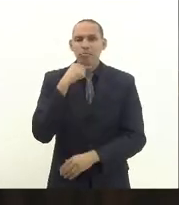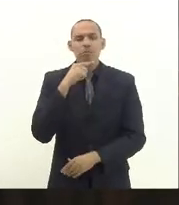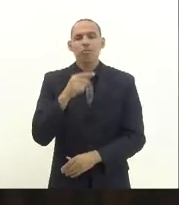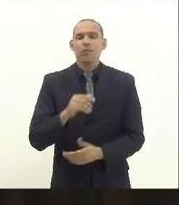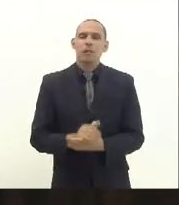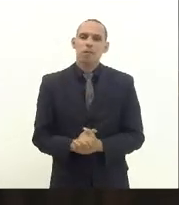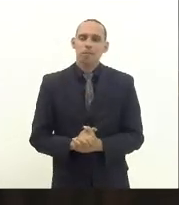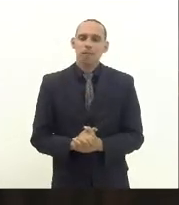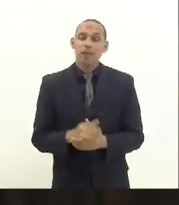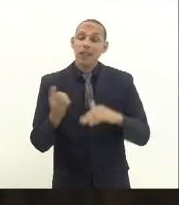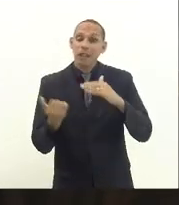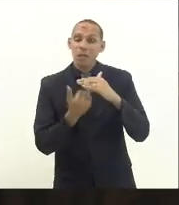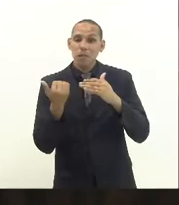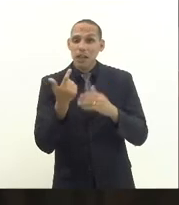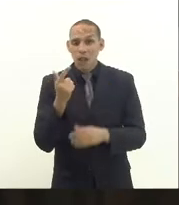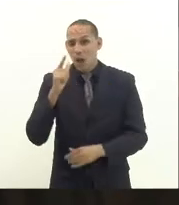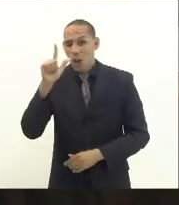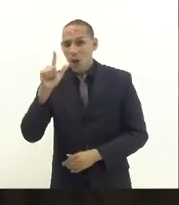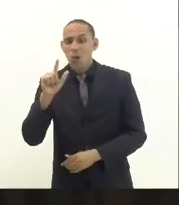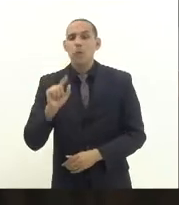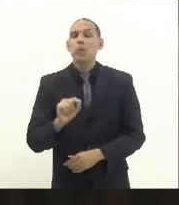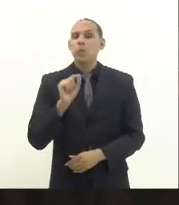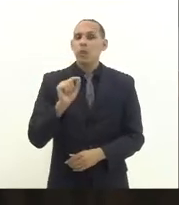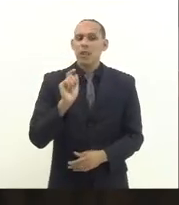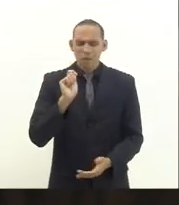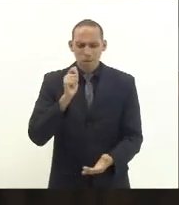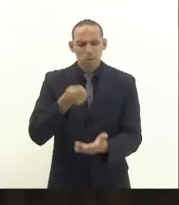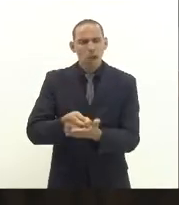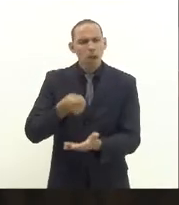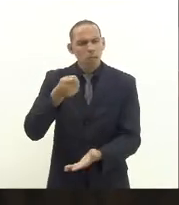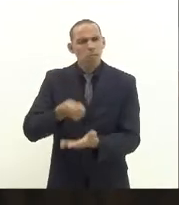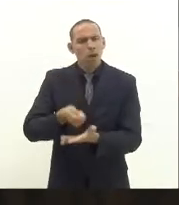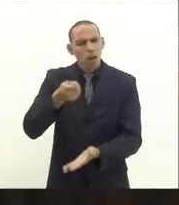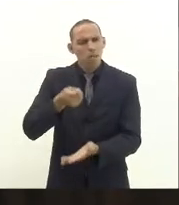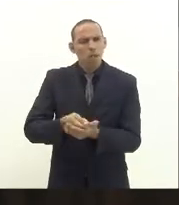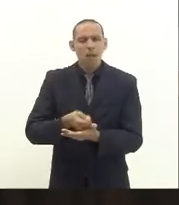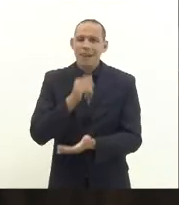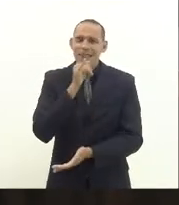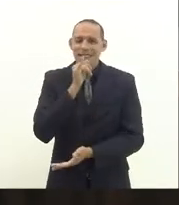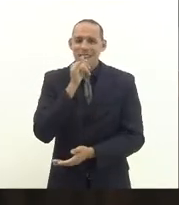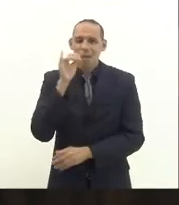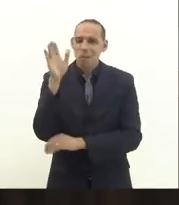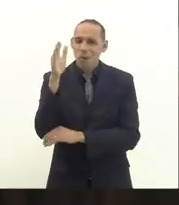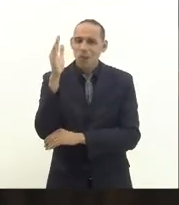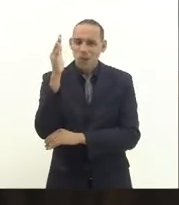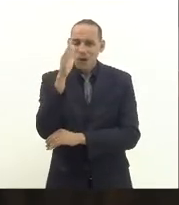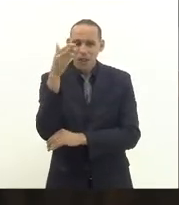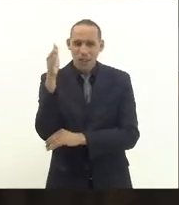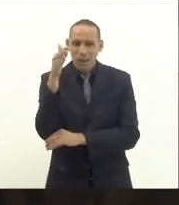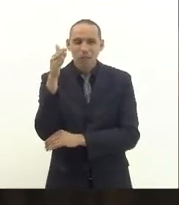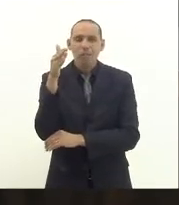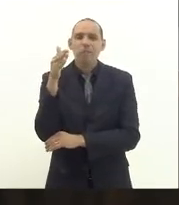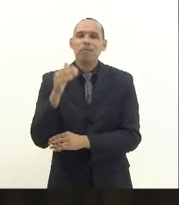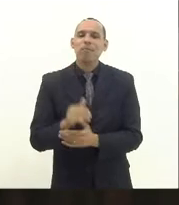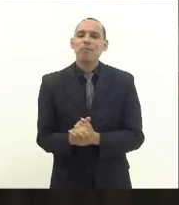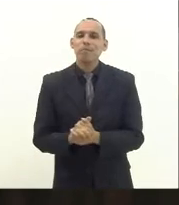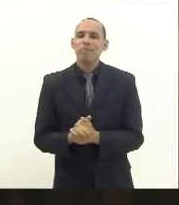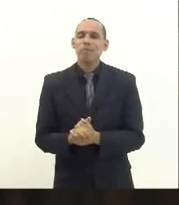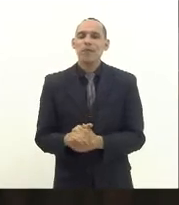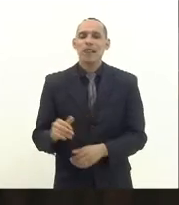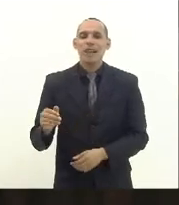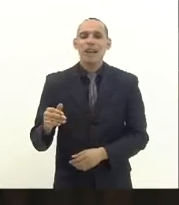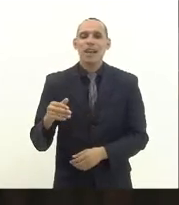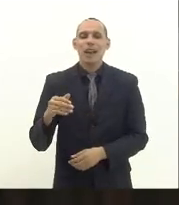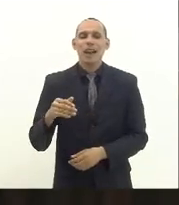a caso de empresas que pagam a conta um hotel específico é um débito em